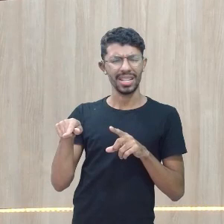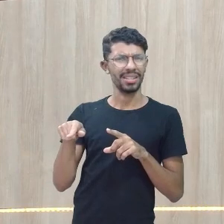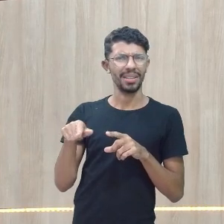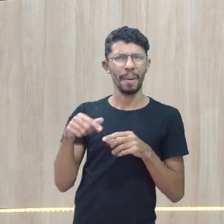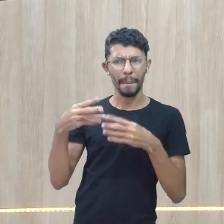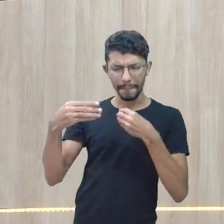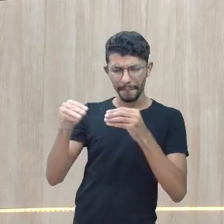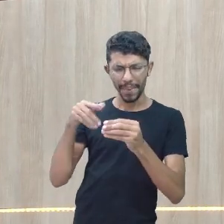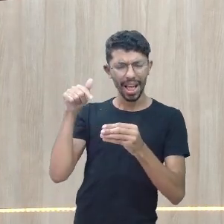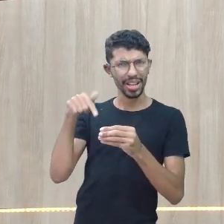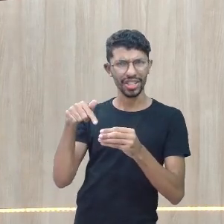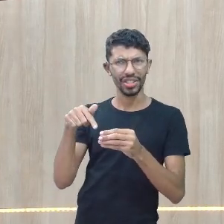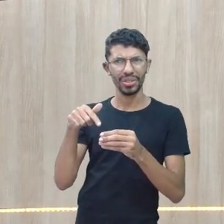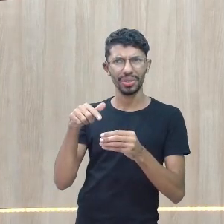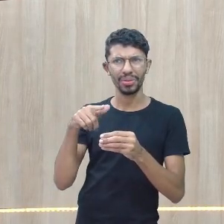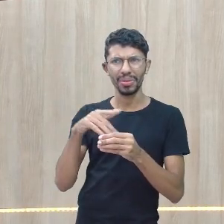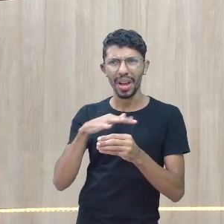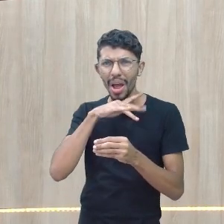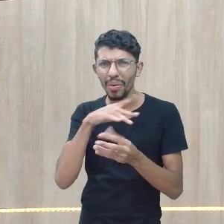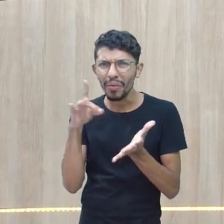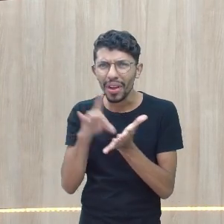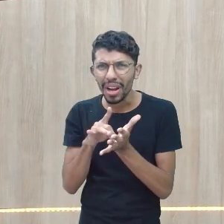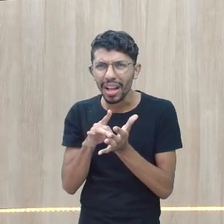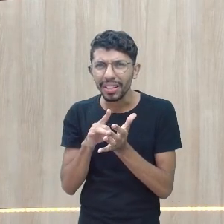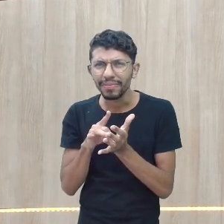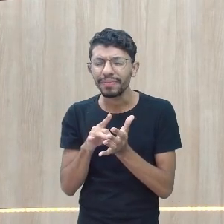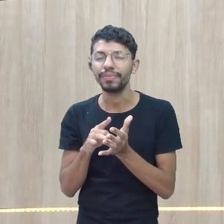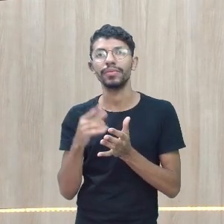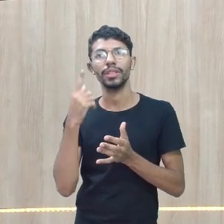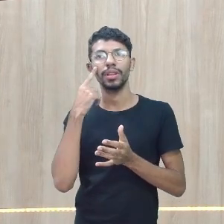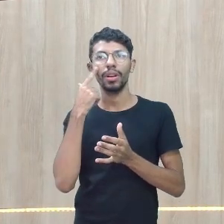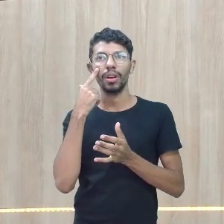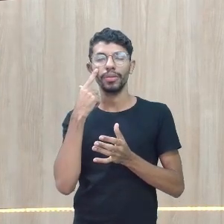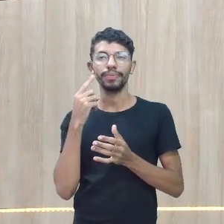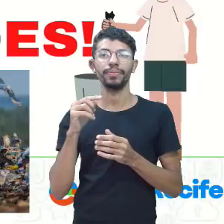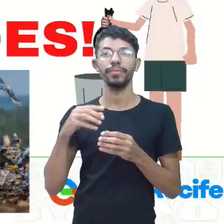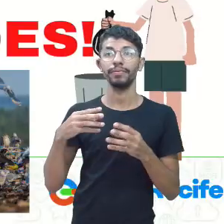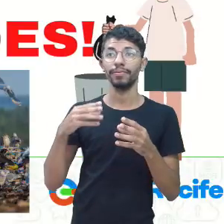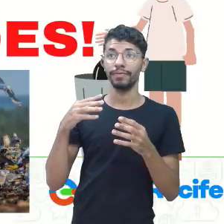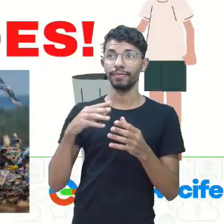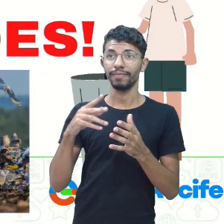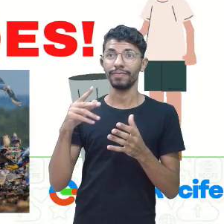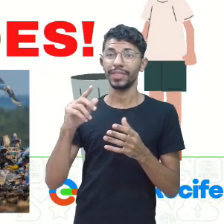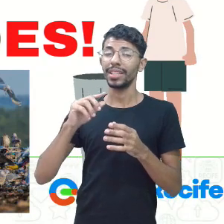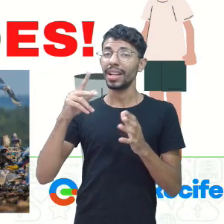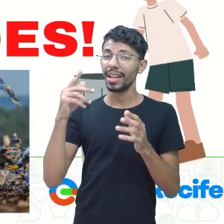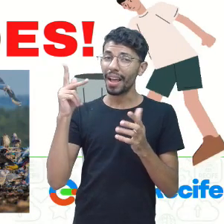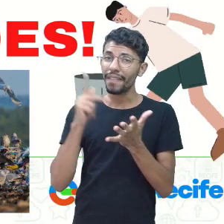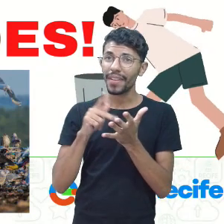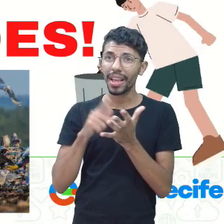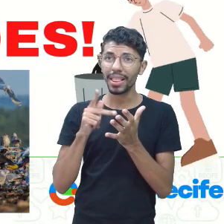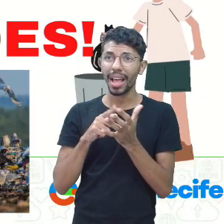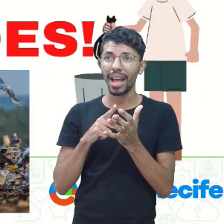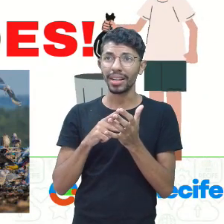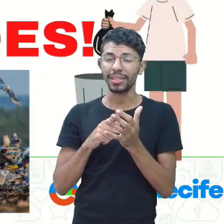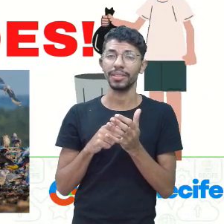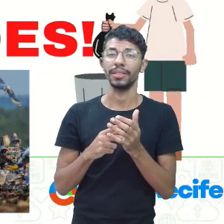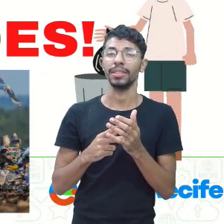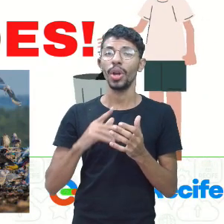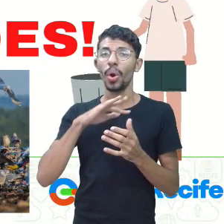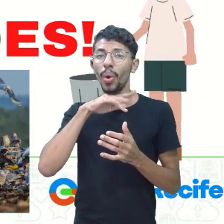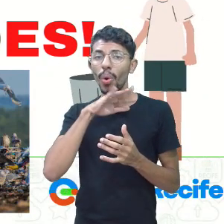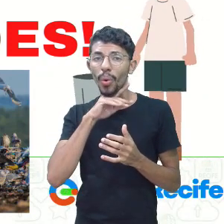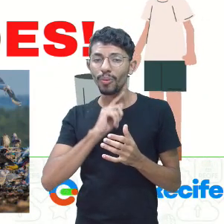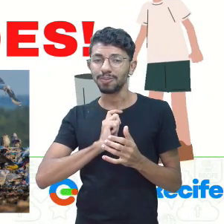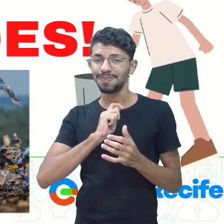vamos conversar sobre isso. Eu estou trazendo para vocês que vilãs são as nossas ações. Quando a gente não coloca o lixo no